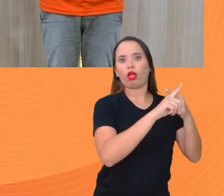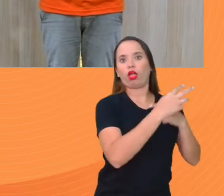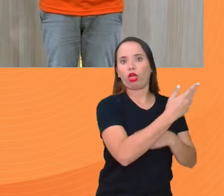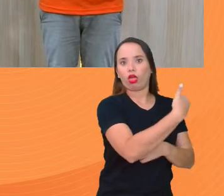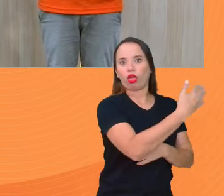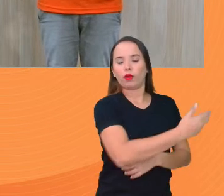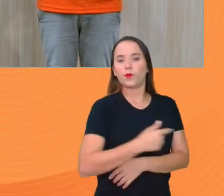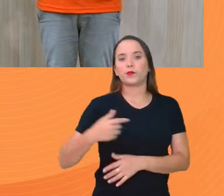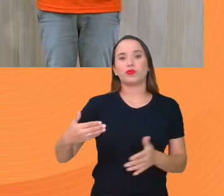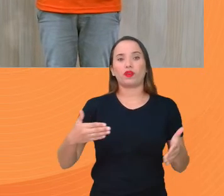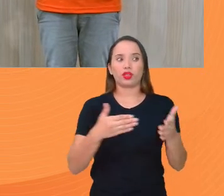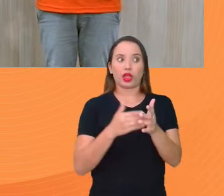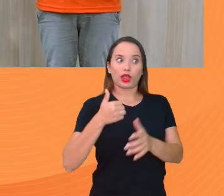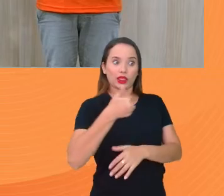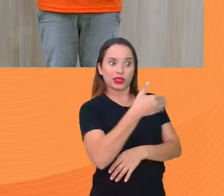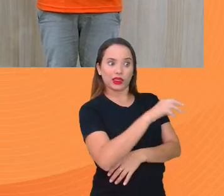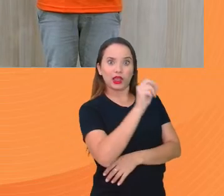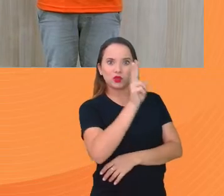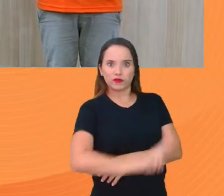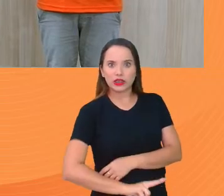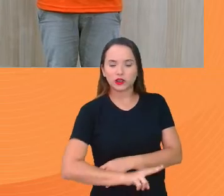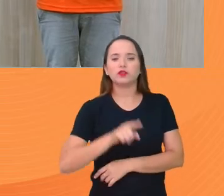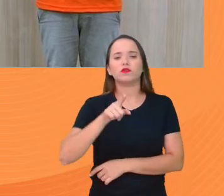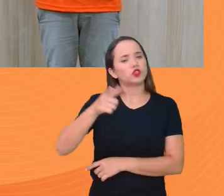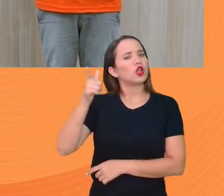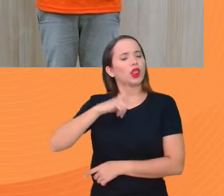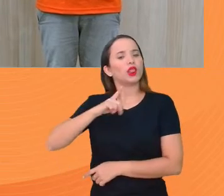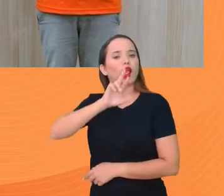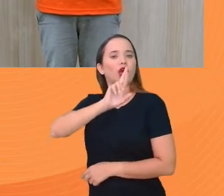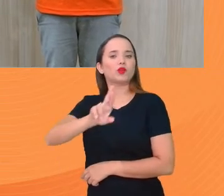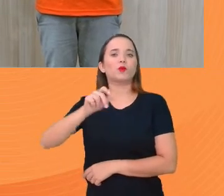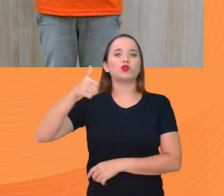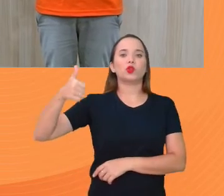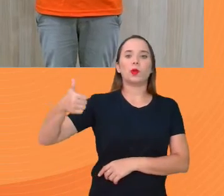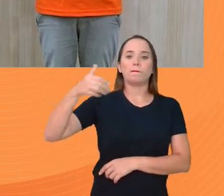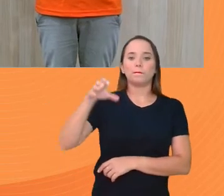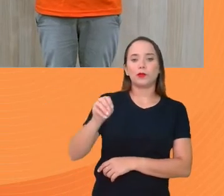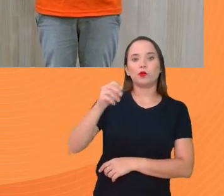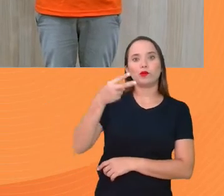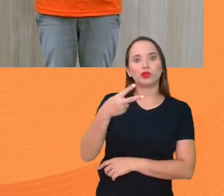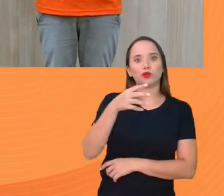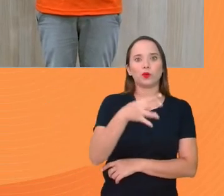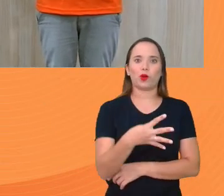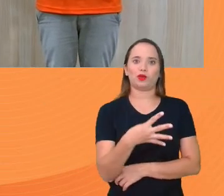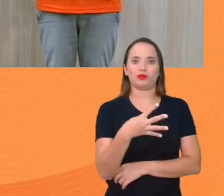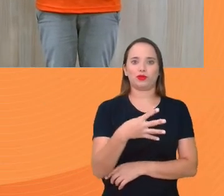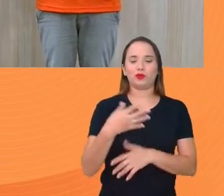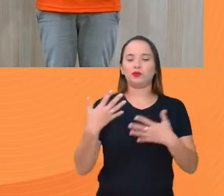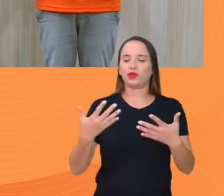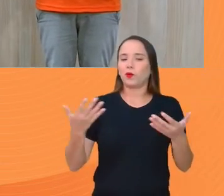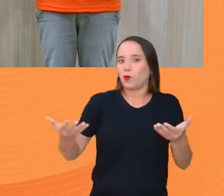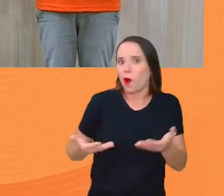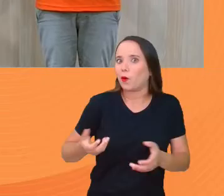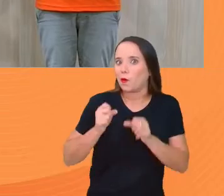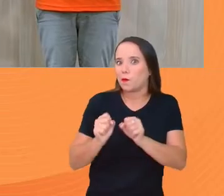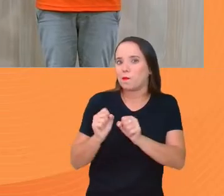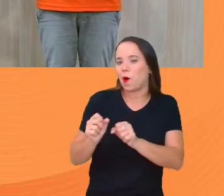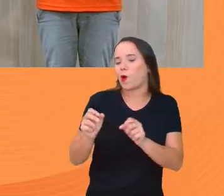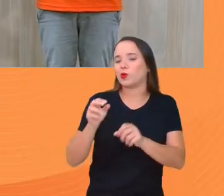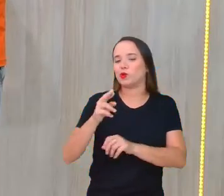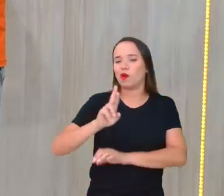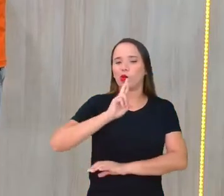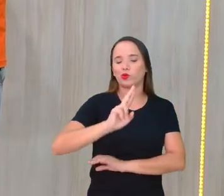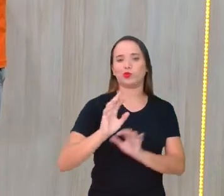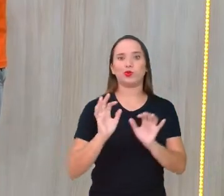tá certo? Então, essa é a maneira que a gente poderia responder aquele problema lá do início da aula, né? Quantas bolinhas vão aparecer? Então, vamos